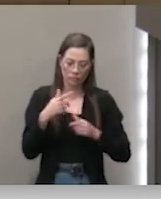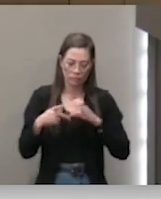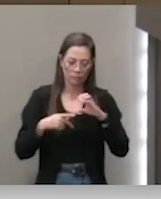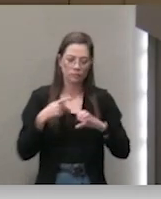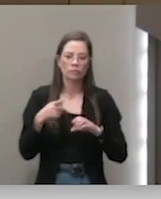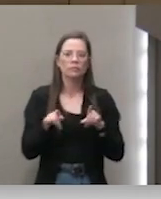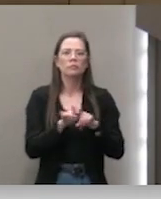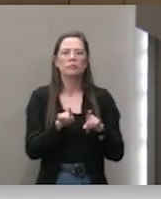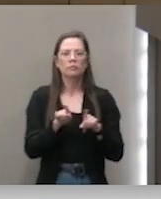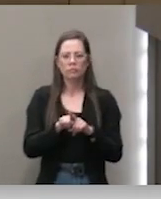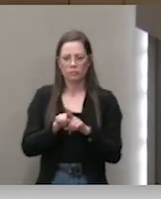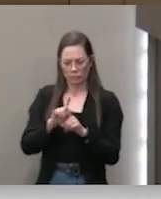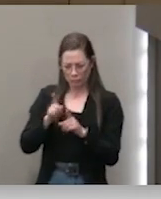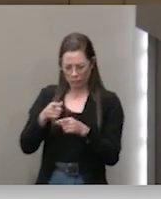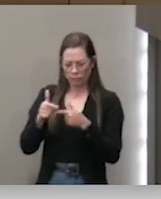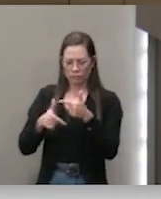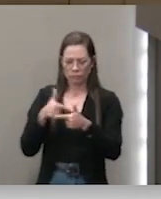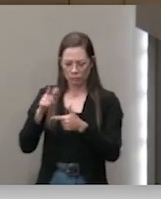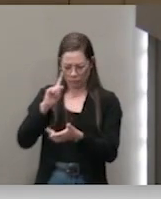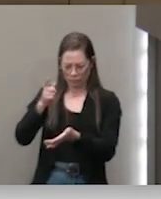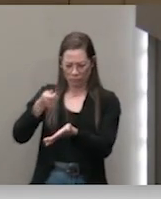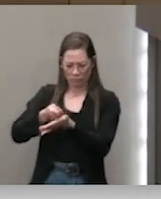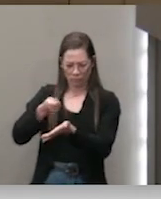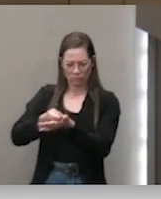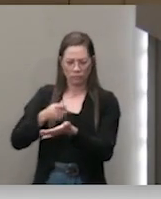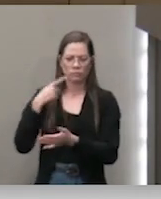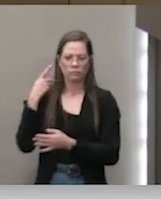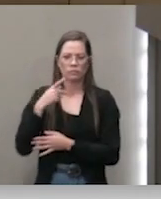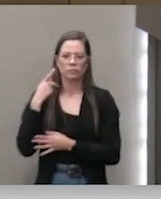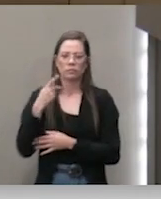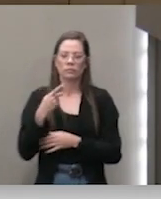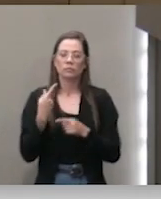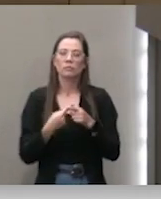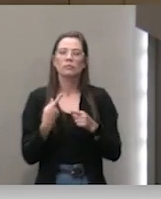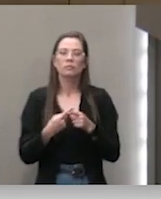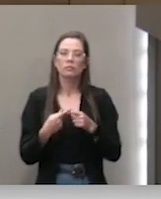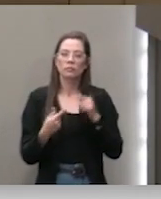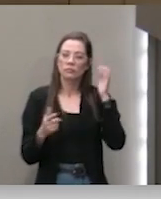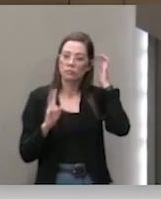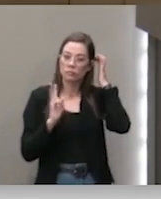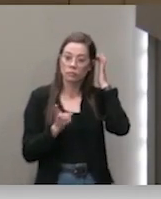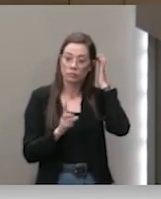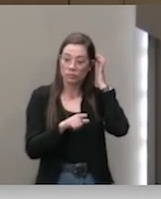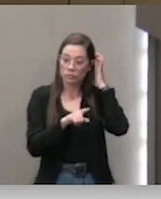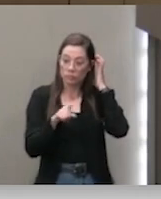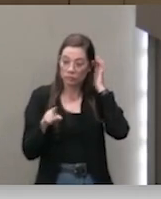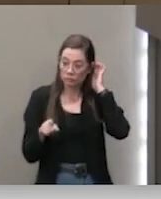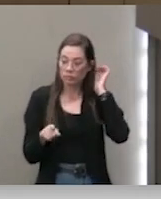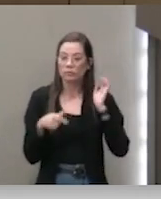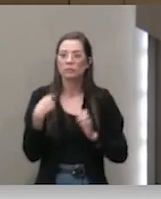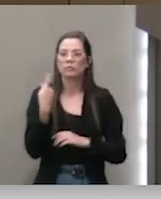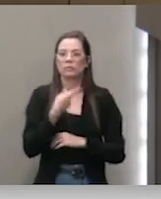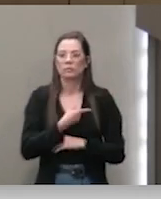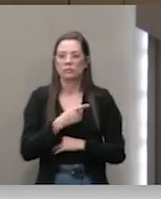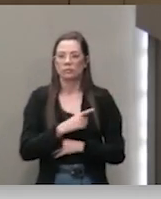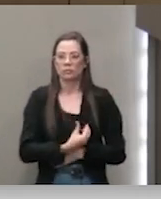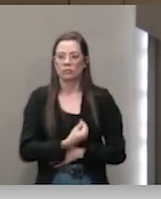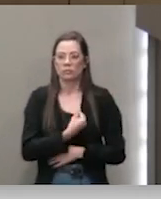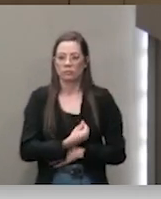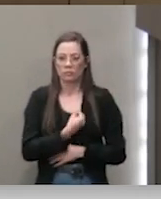e cobrando os vereadores. Cobrando porque as demandas vêm de vocês e nós estamos aqui